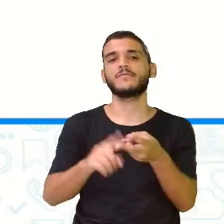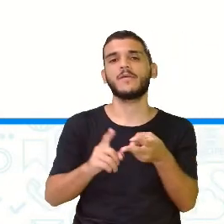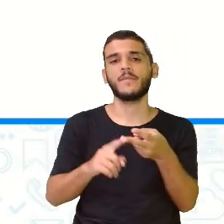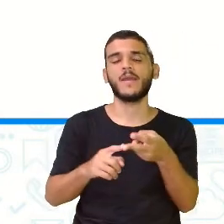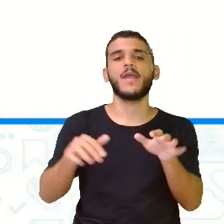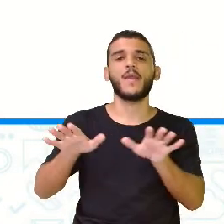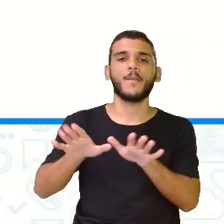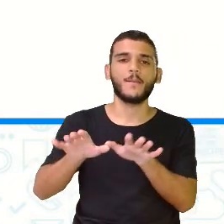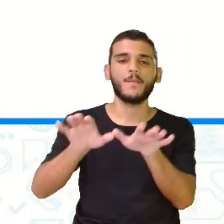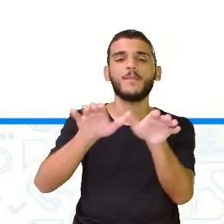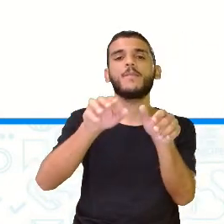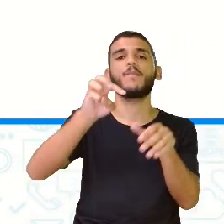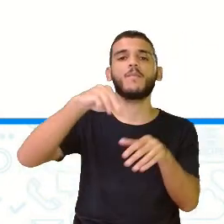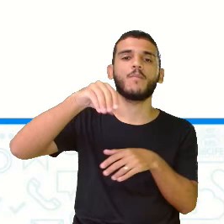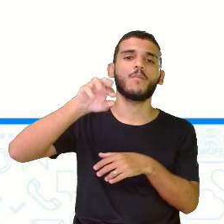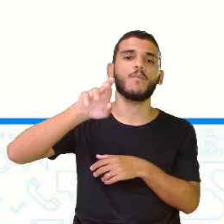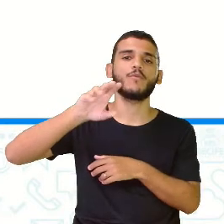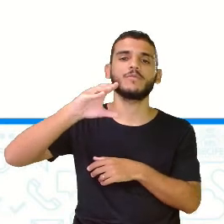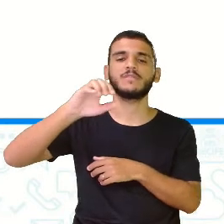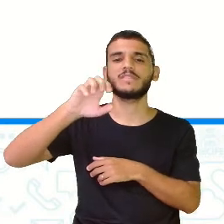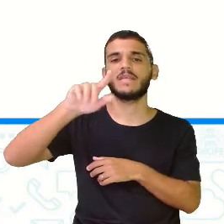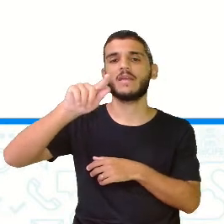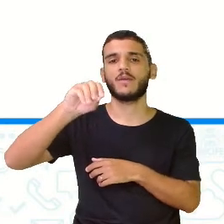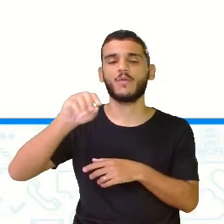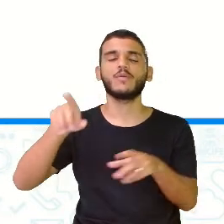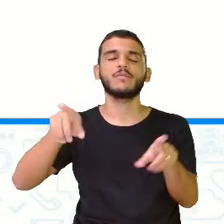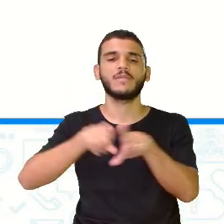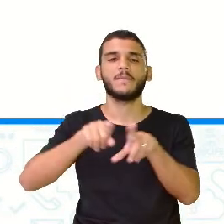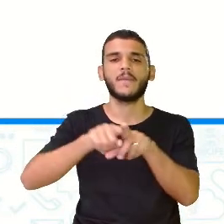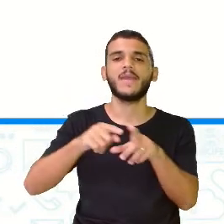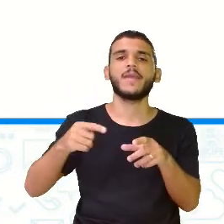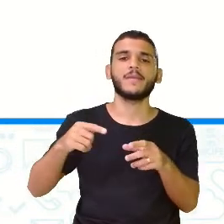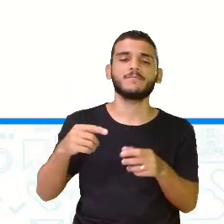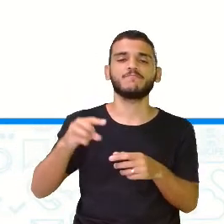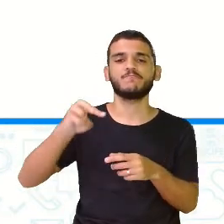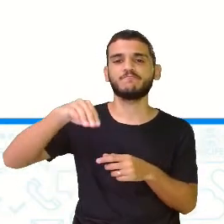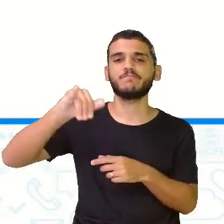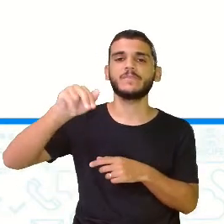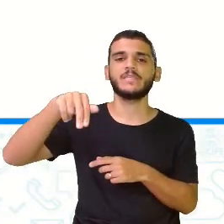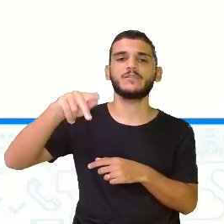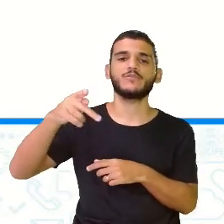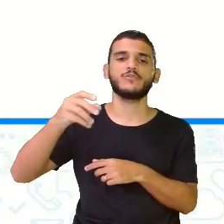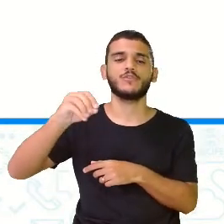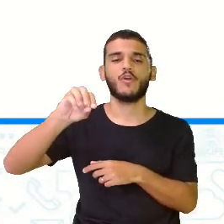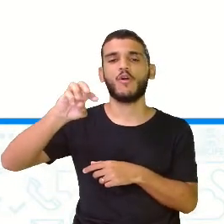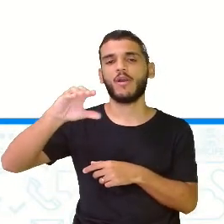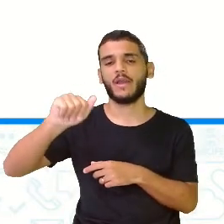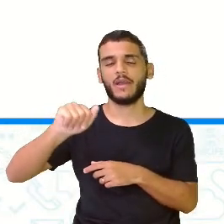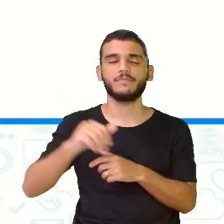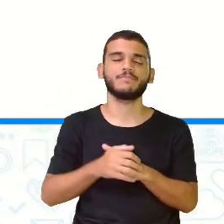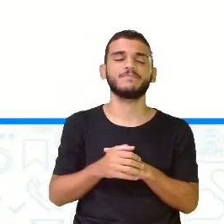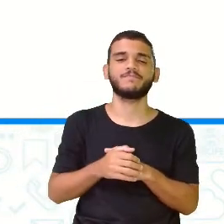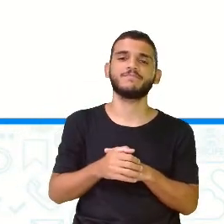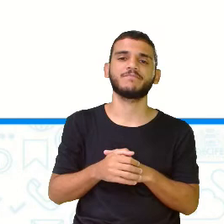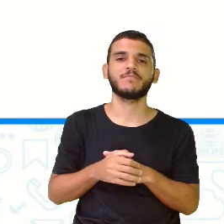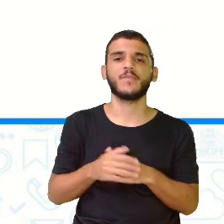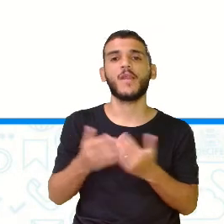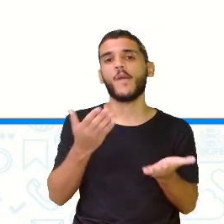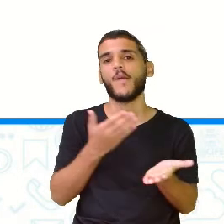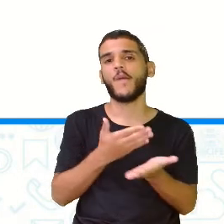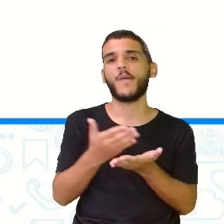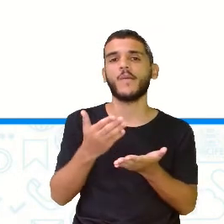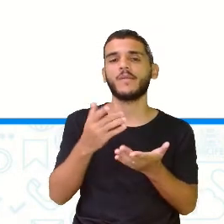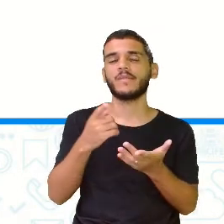for procurar no dicionário, eu vou ter que pensar, ora, macaco, morcego e minhoca começa